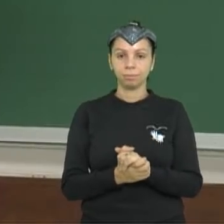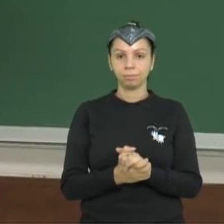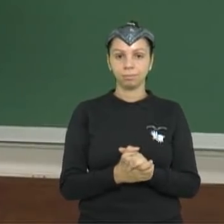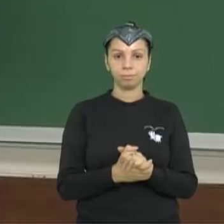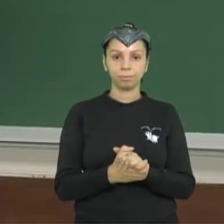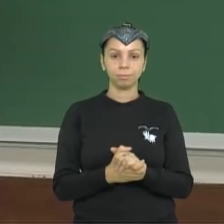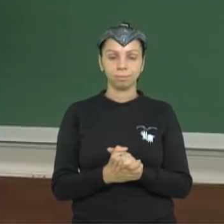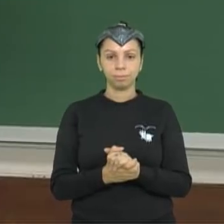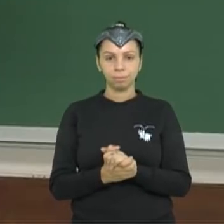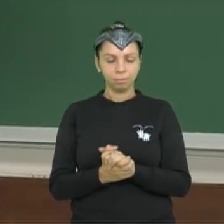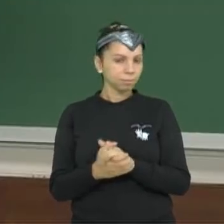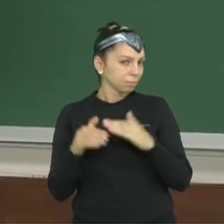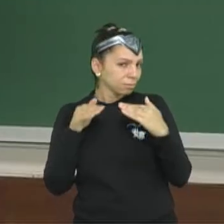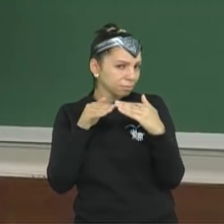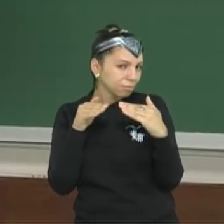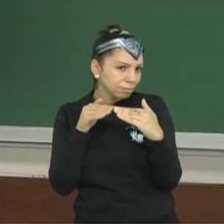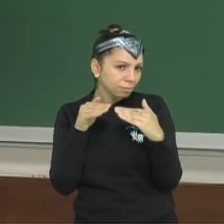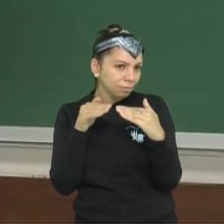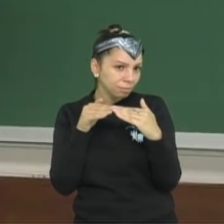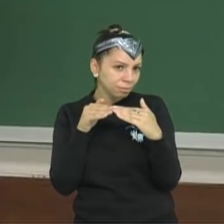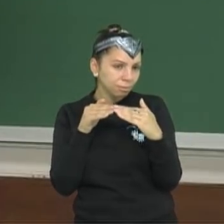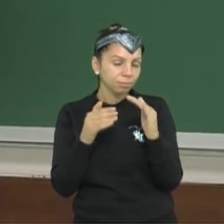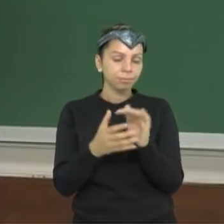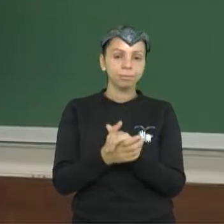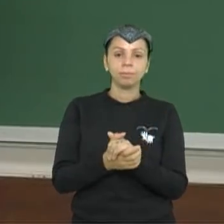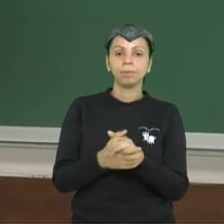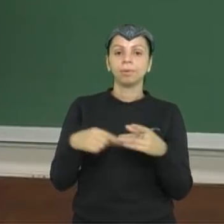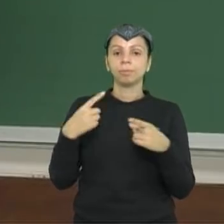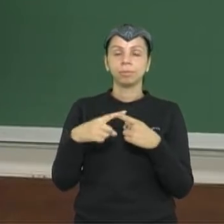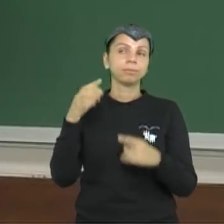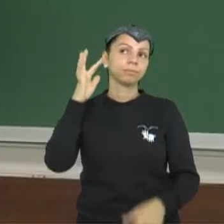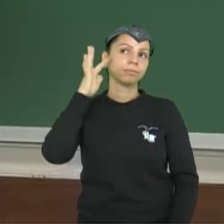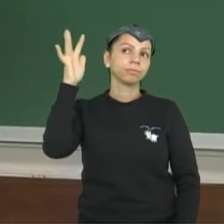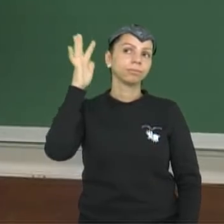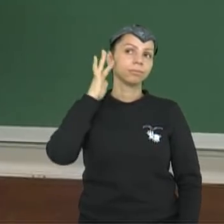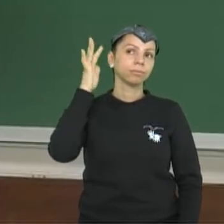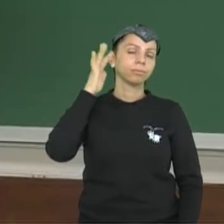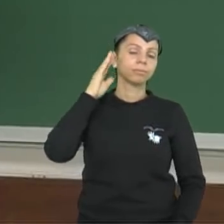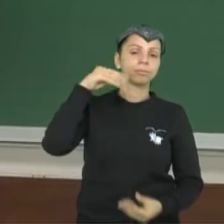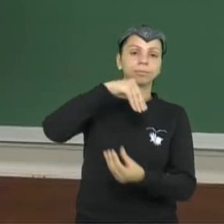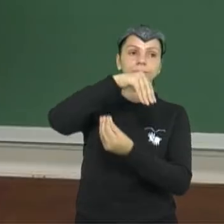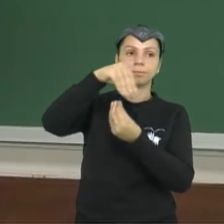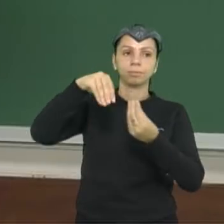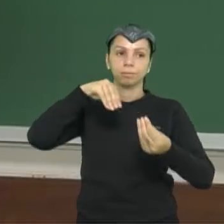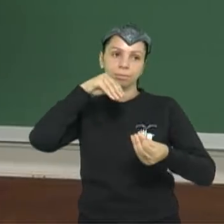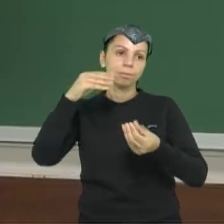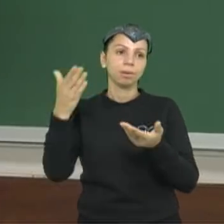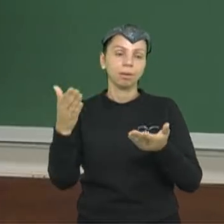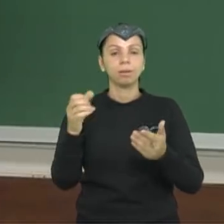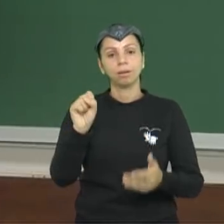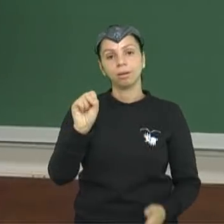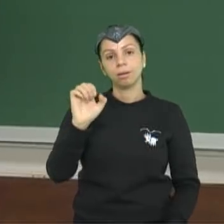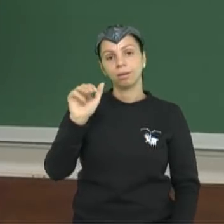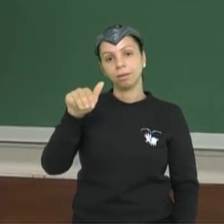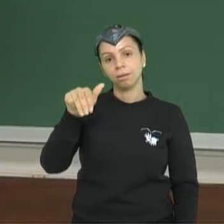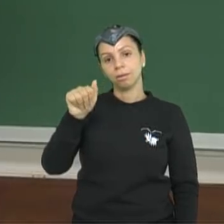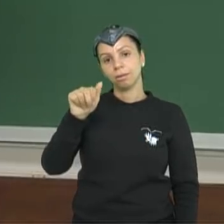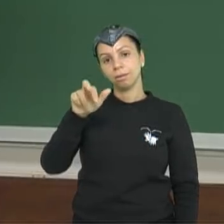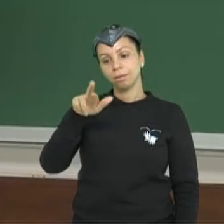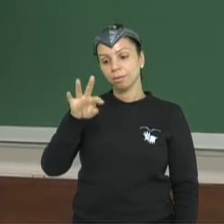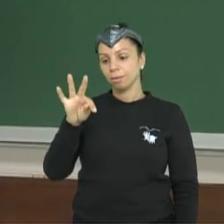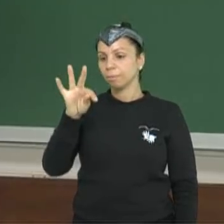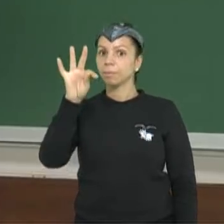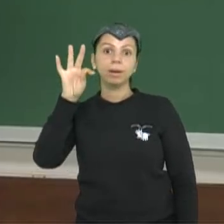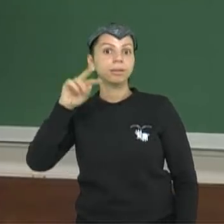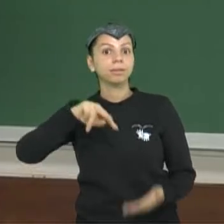smart. Vocês não concordam comigo? Porque se ele pensou nessa questão da camuflagem, ele é smart,